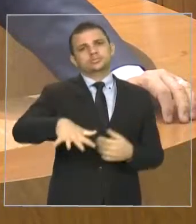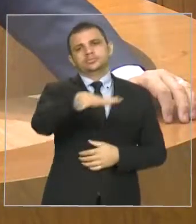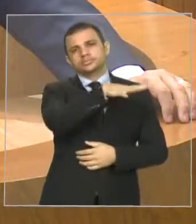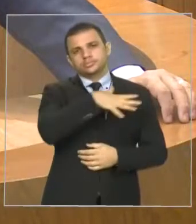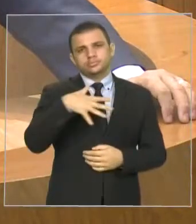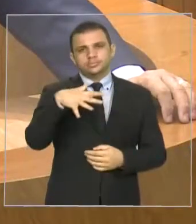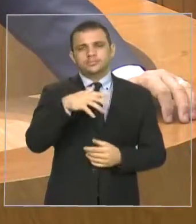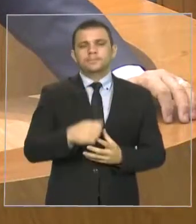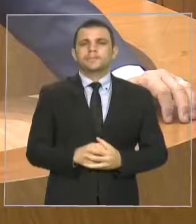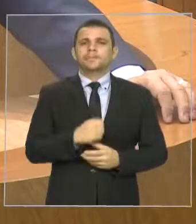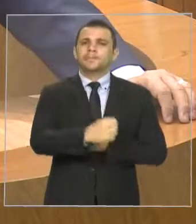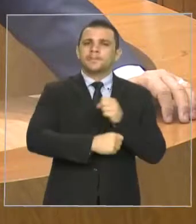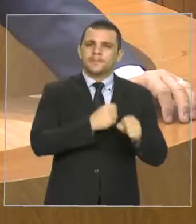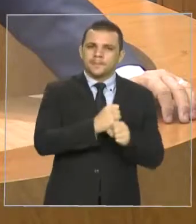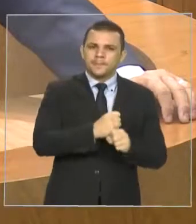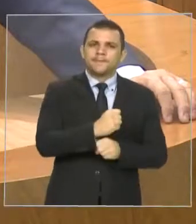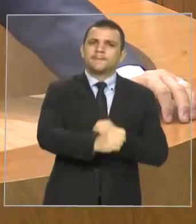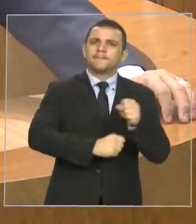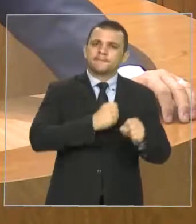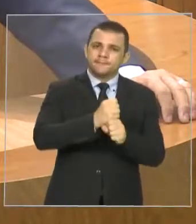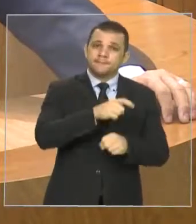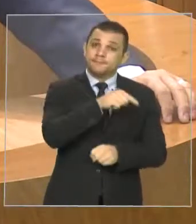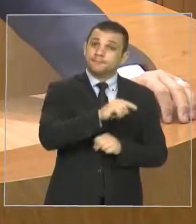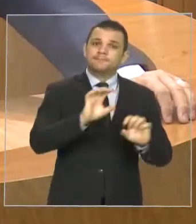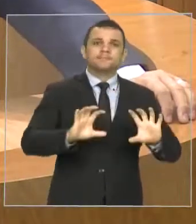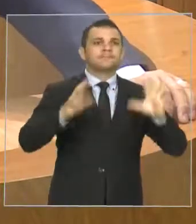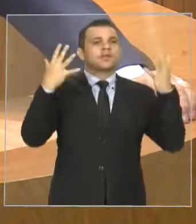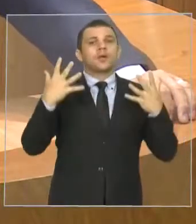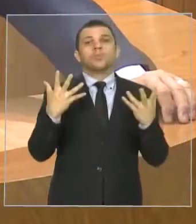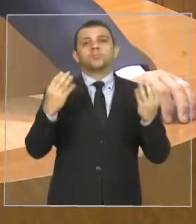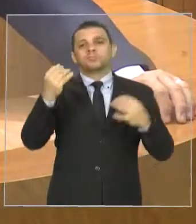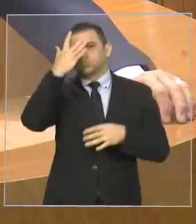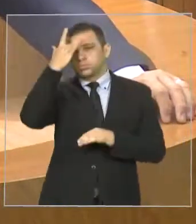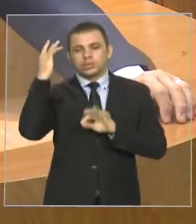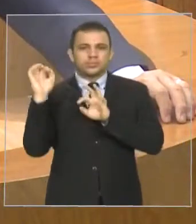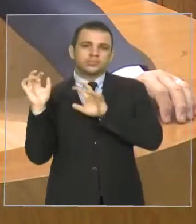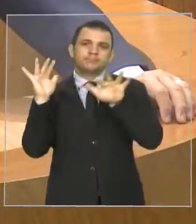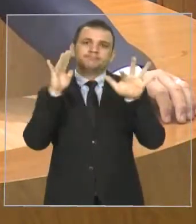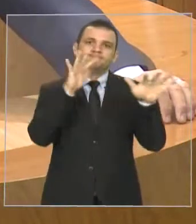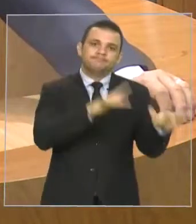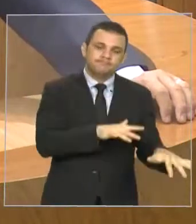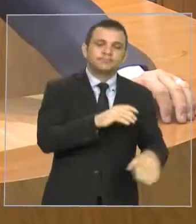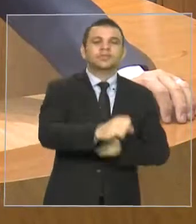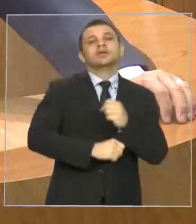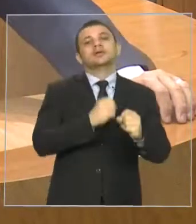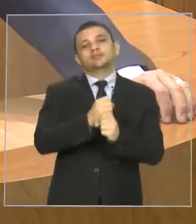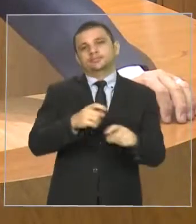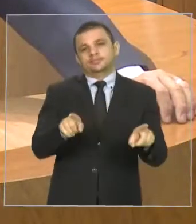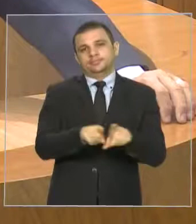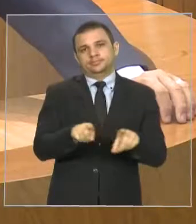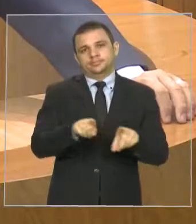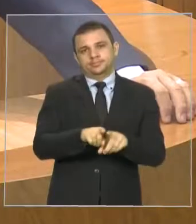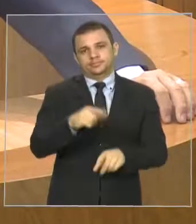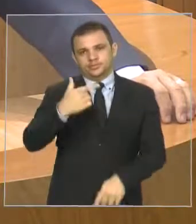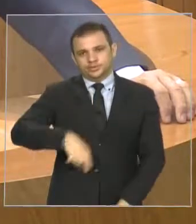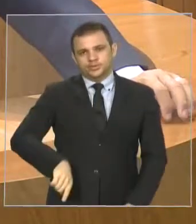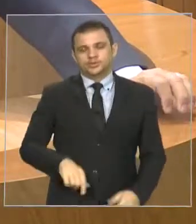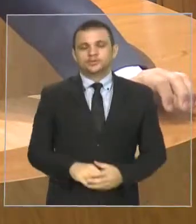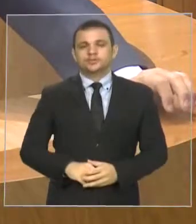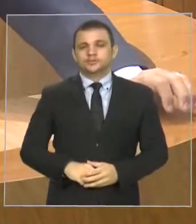após ano é batendo recordes de público e esse ano não foi diferente com uma programação bastante